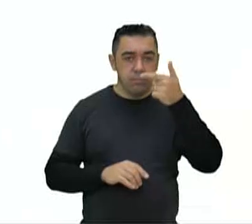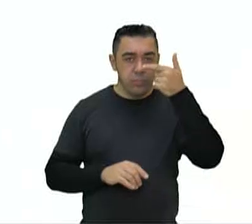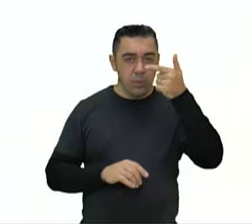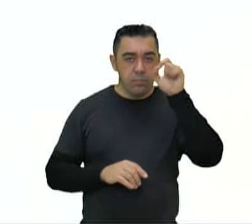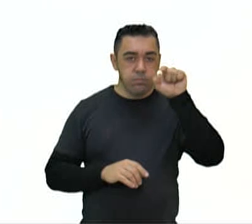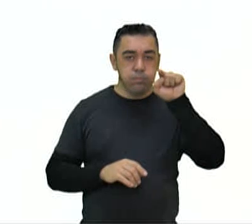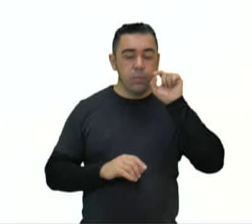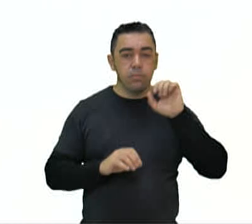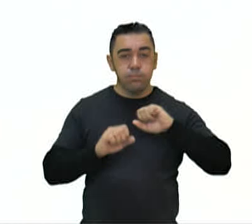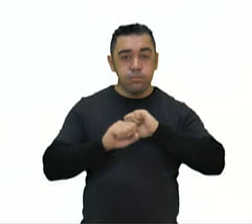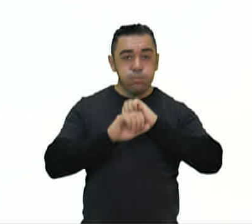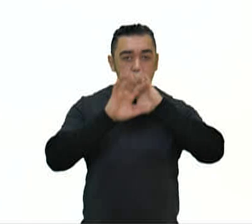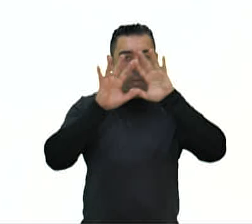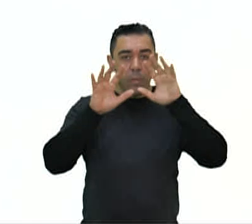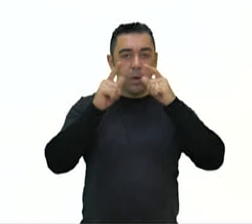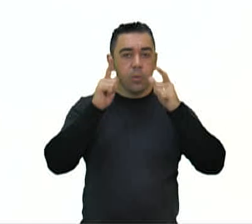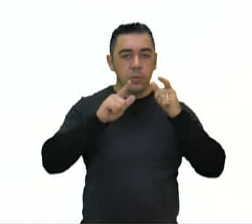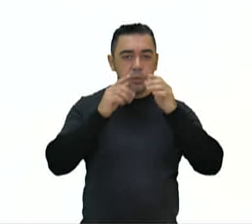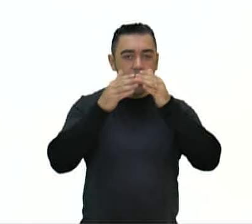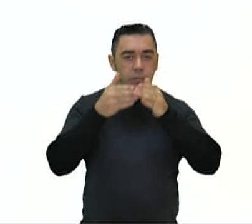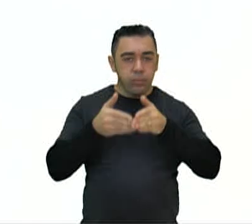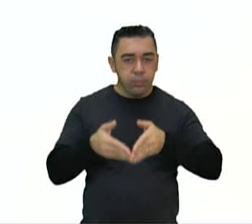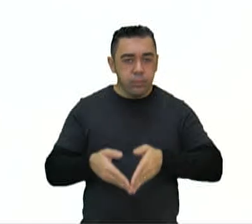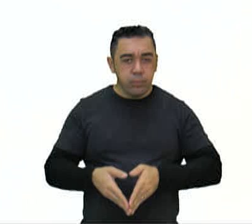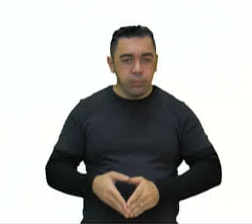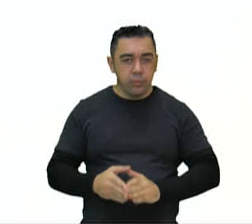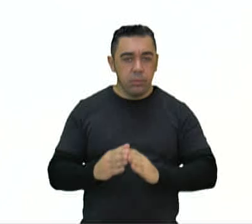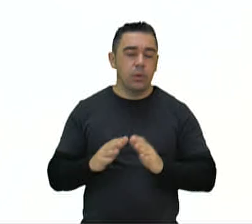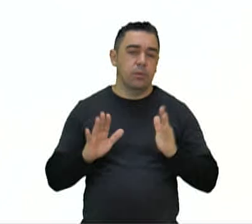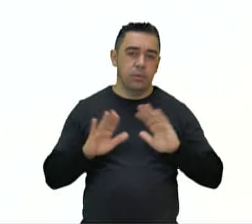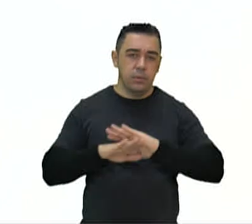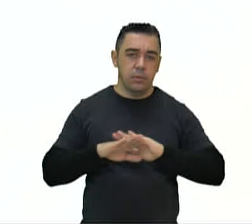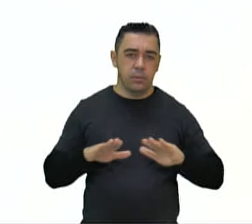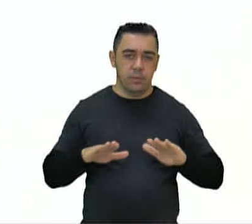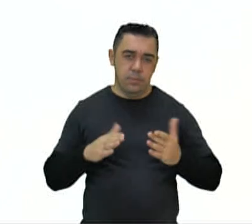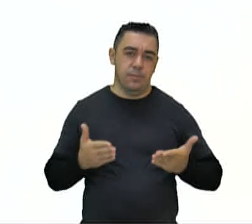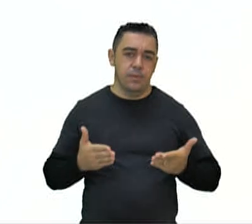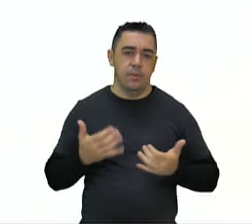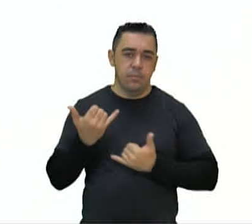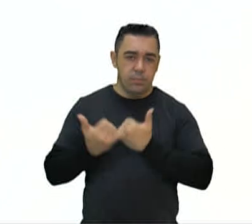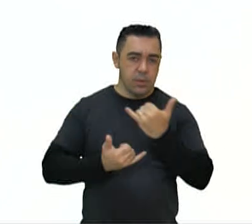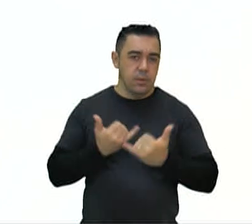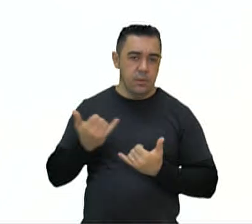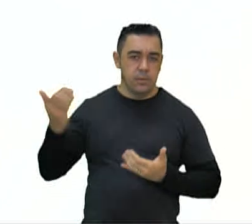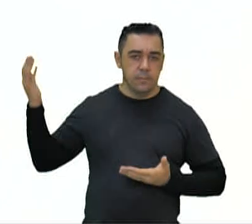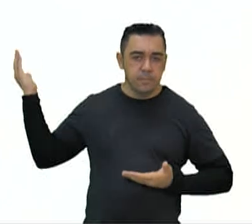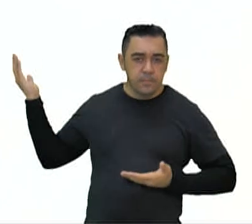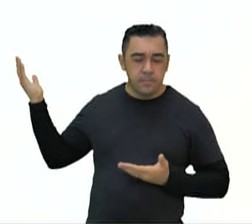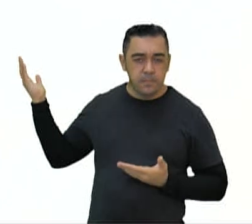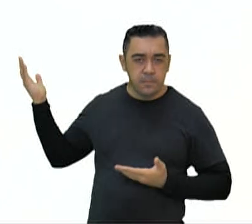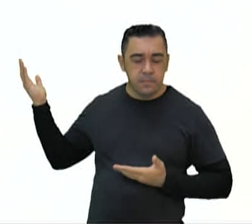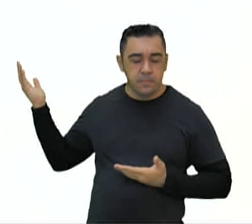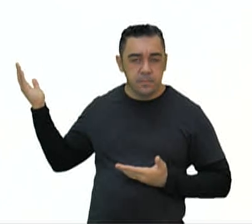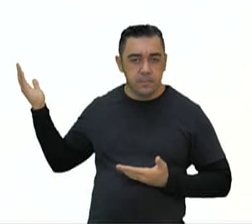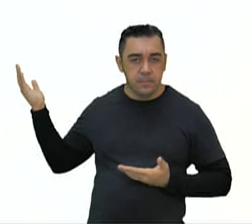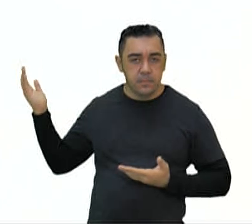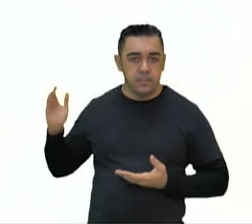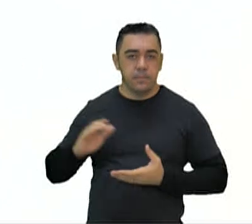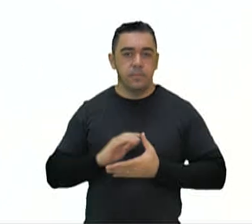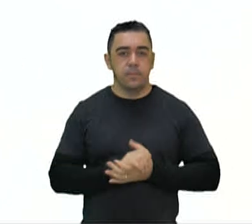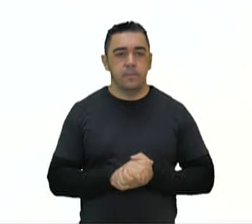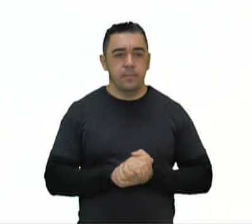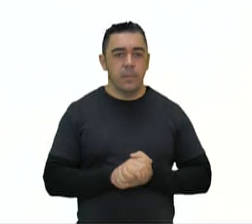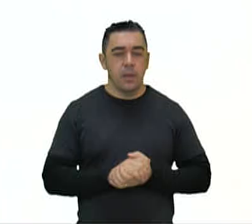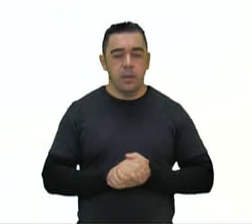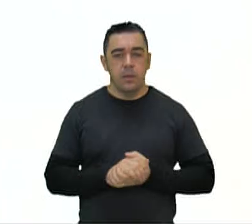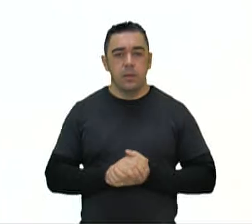D2, para que ele pudesse acertar o submarino de Paulo. Então, para que ele pudesse acertar, seria a